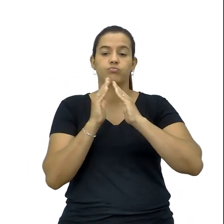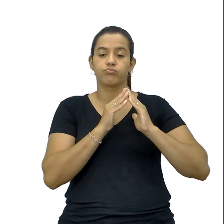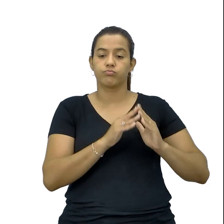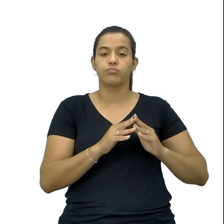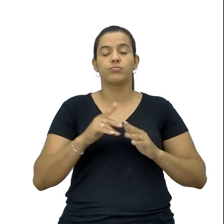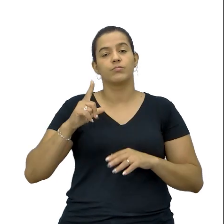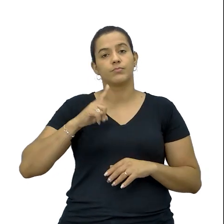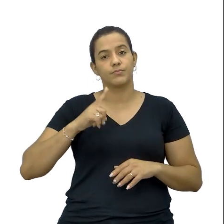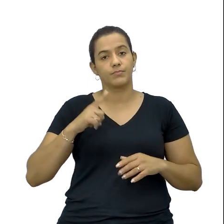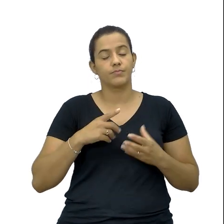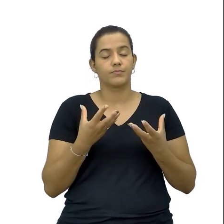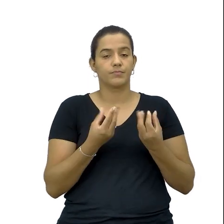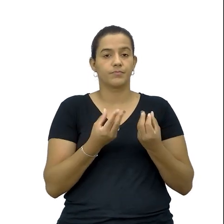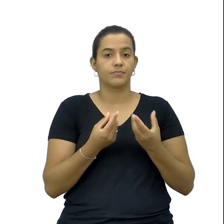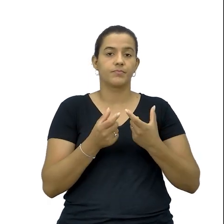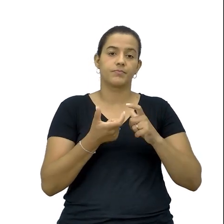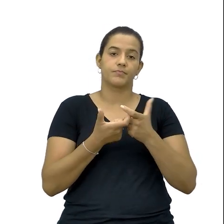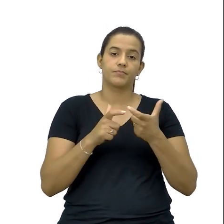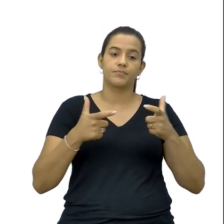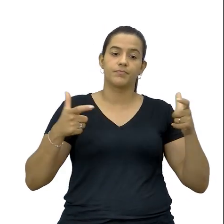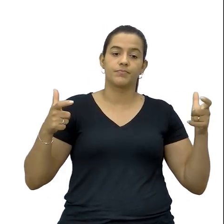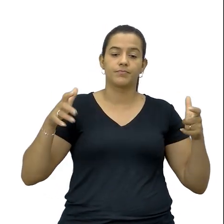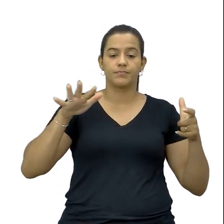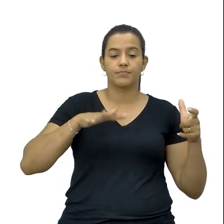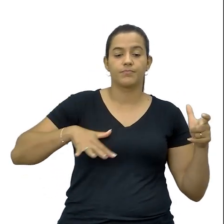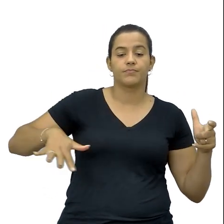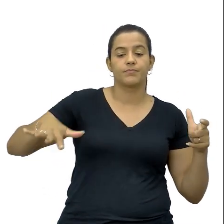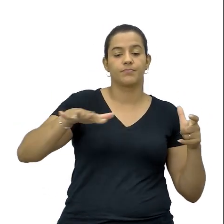aproximadamente 5.300 escolas, hoje nós